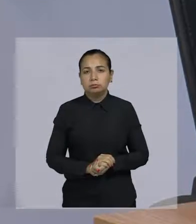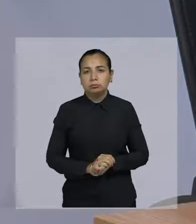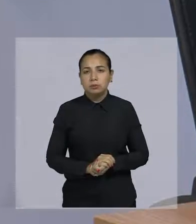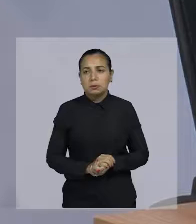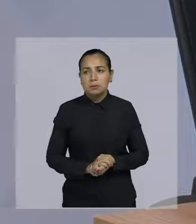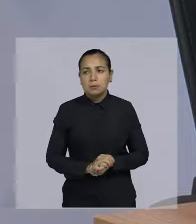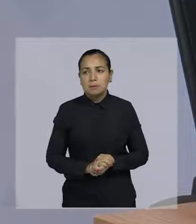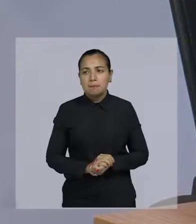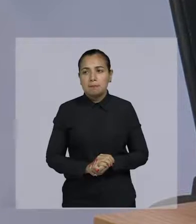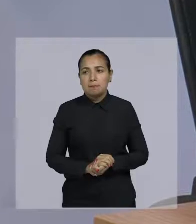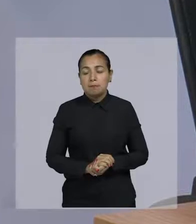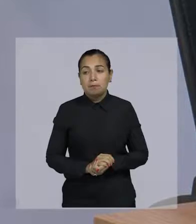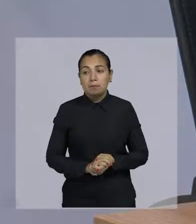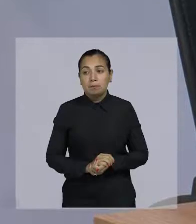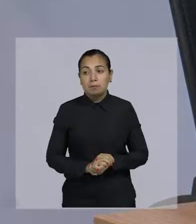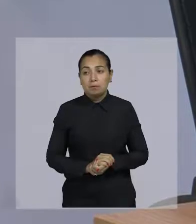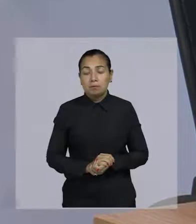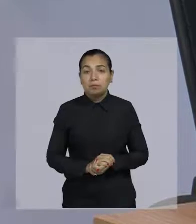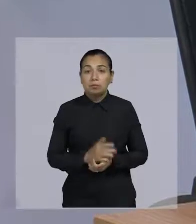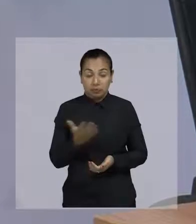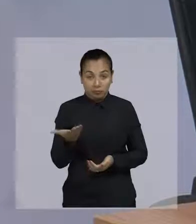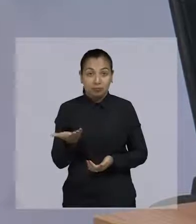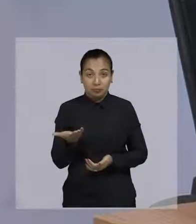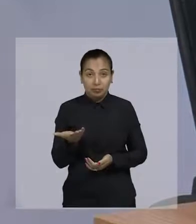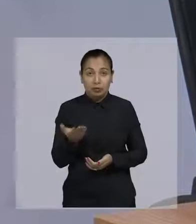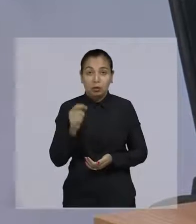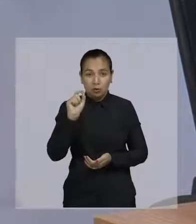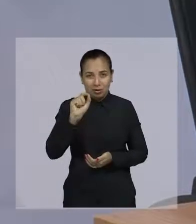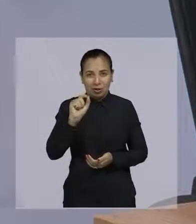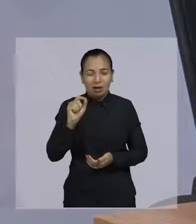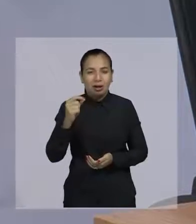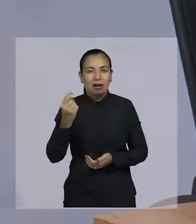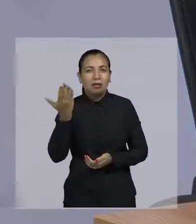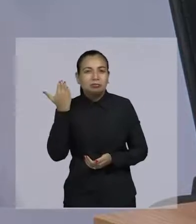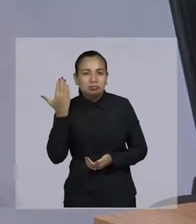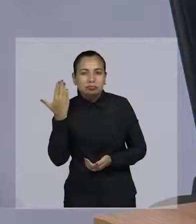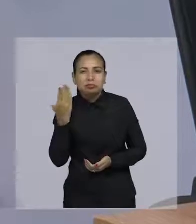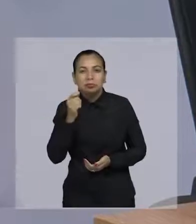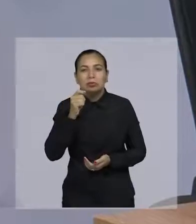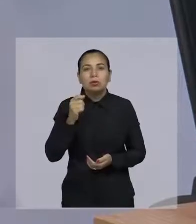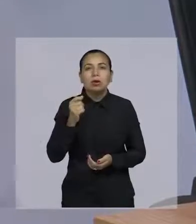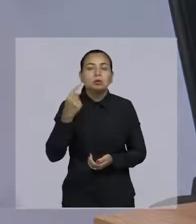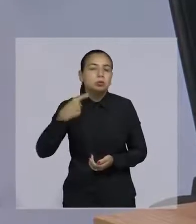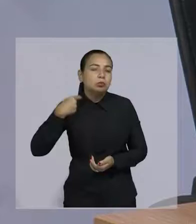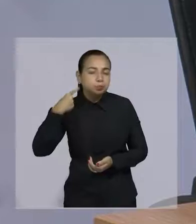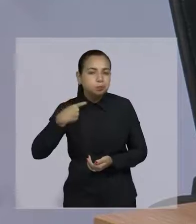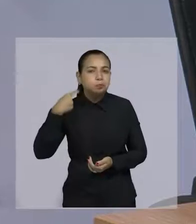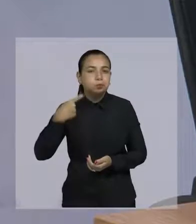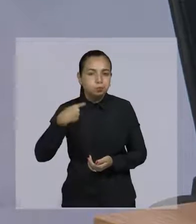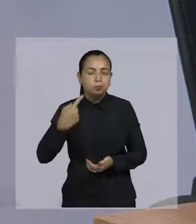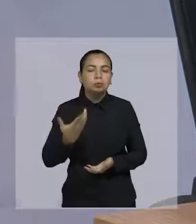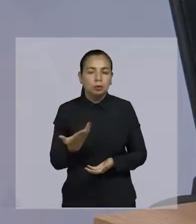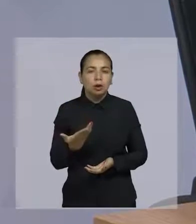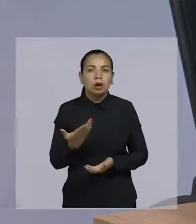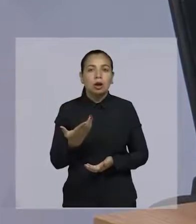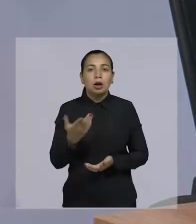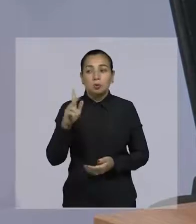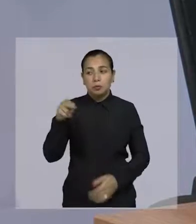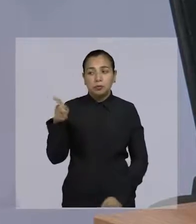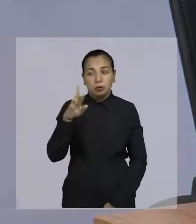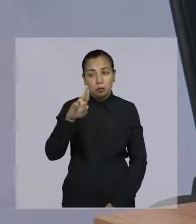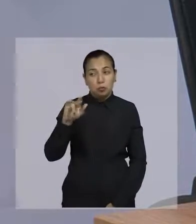Eu usar uma expressão velha do direito, da vênia do professor Rui,